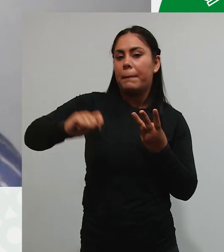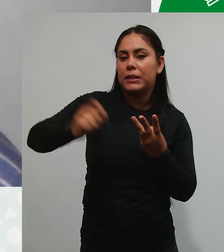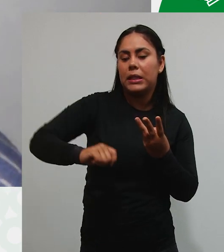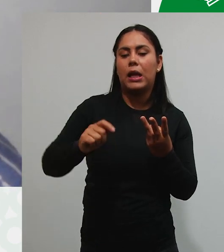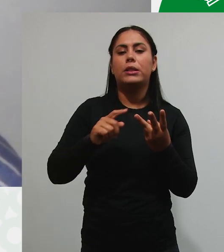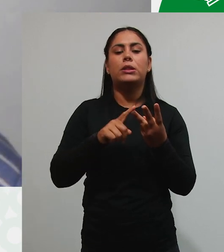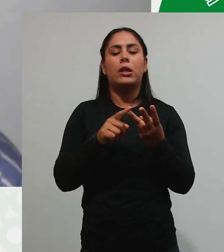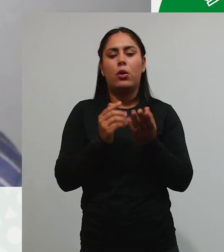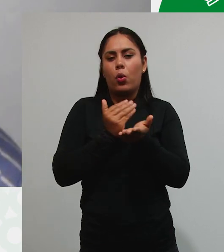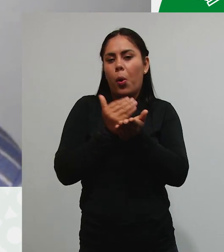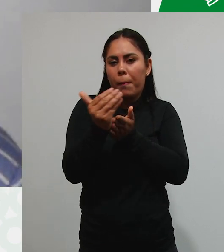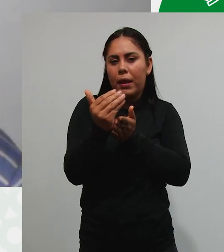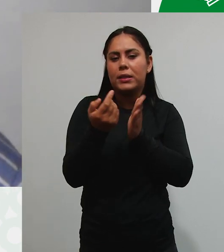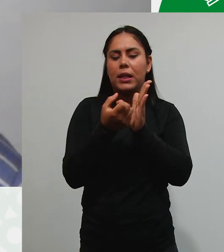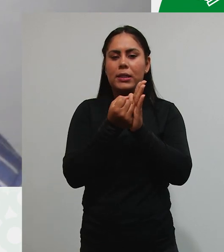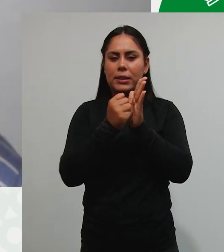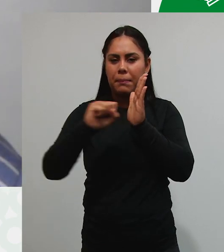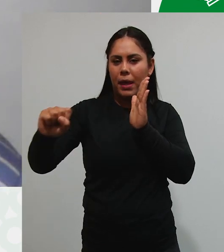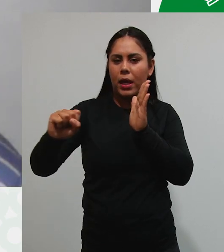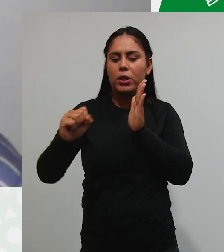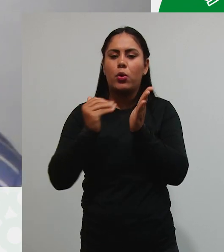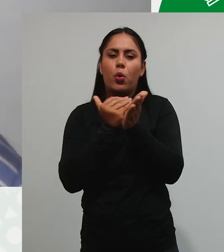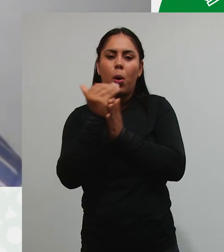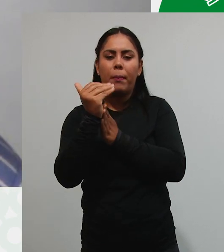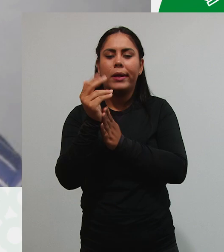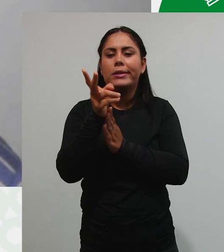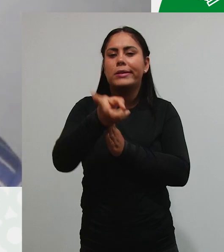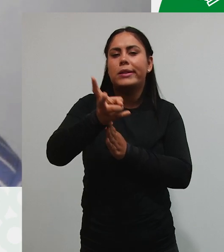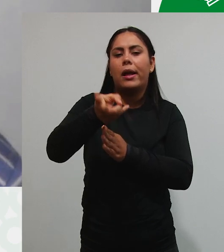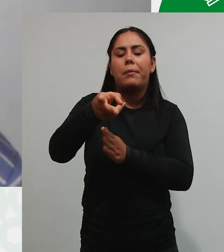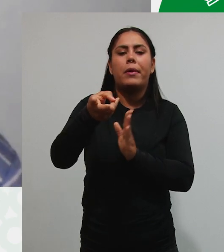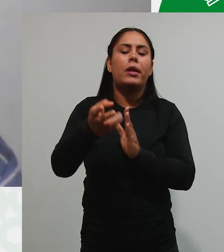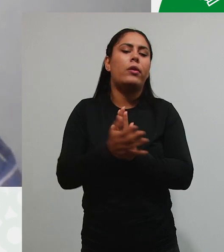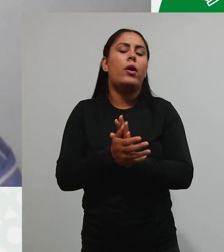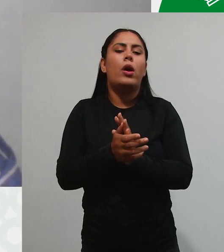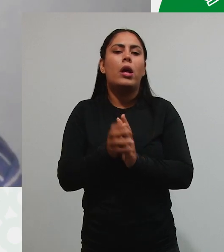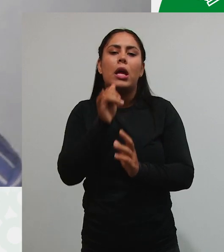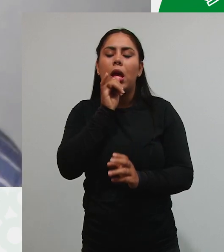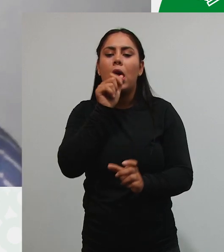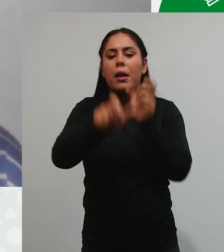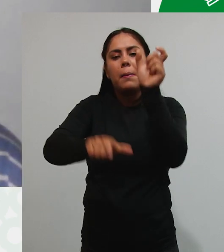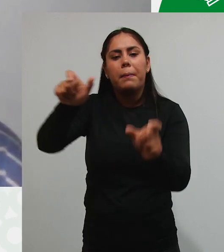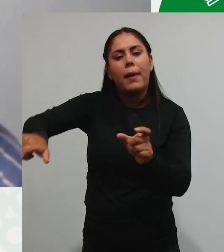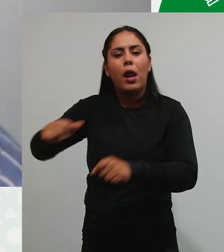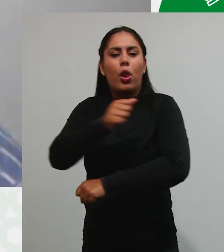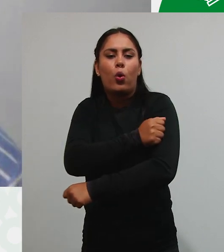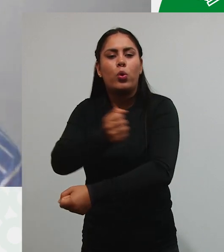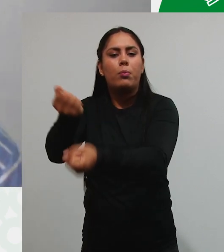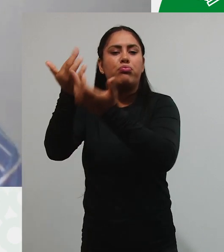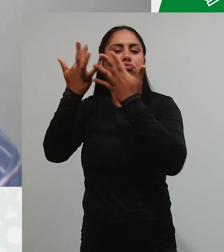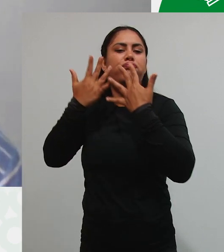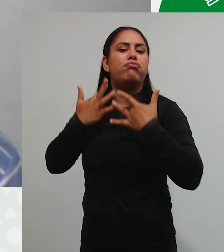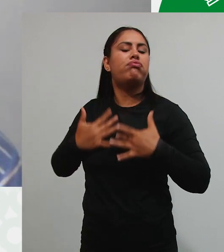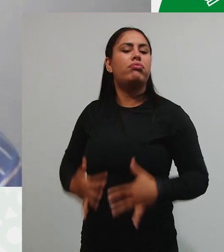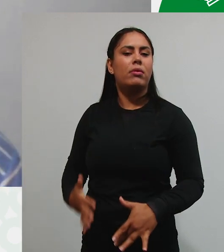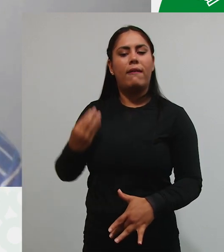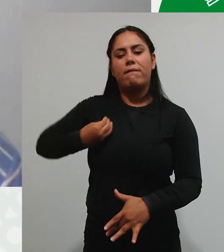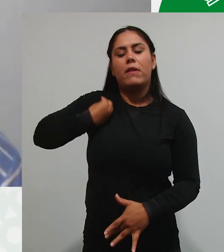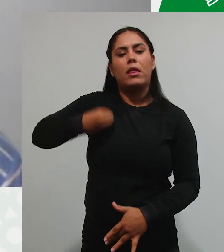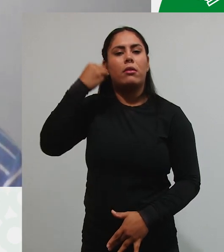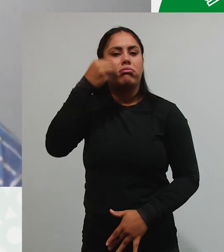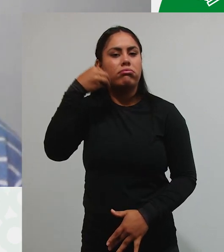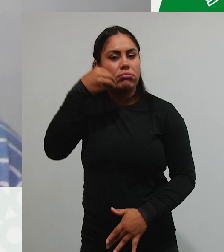capacidades. Tanto que eu sempre, quando começo um semestre na universidade, eu começo sempre ouvindo as histórias desses